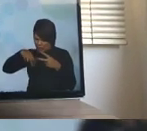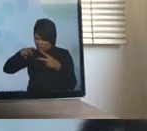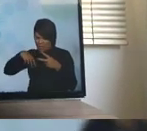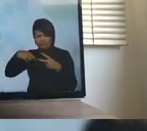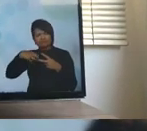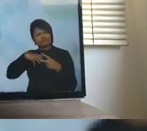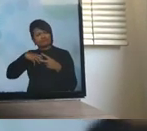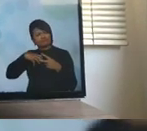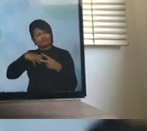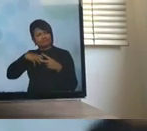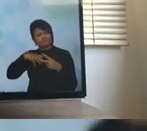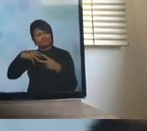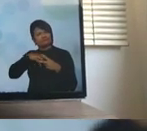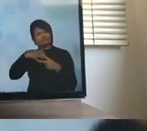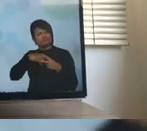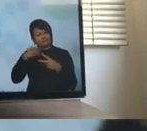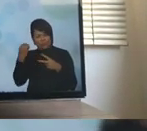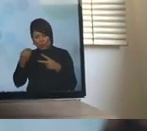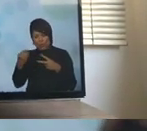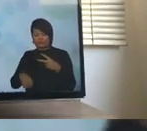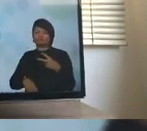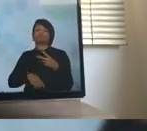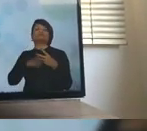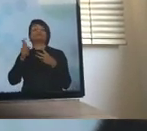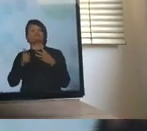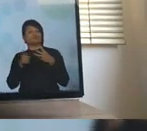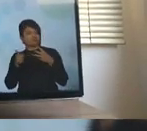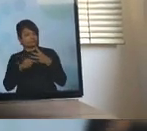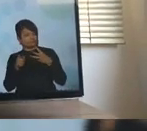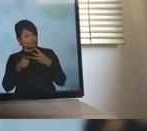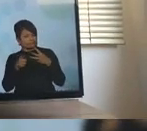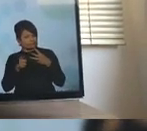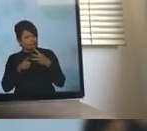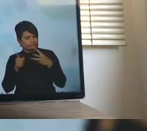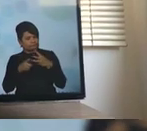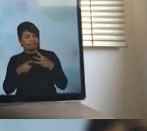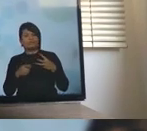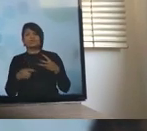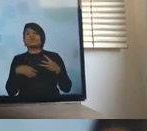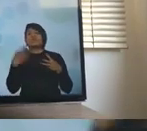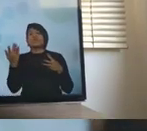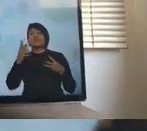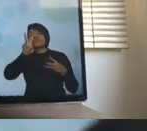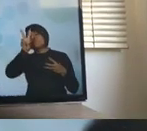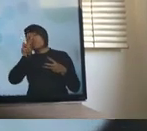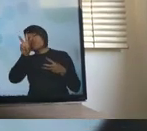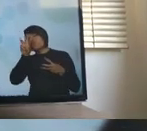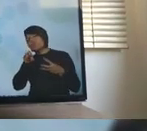1. Terceiro, qual o assunto da carta?